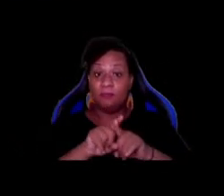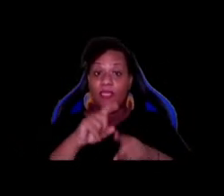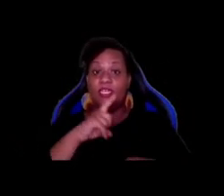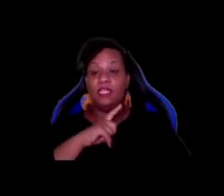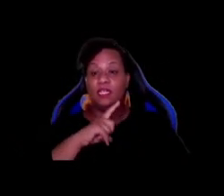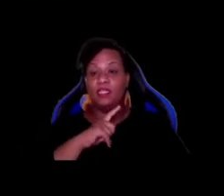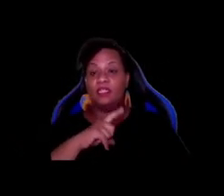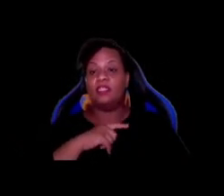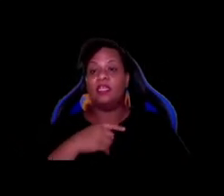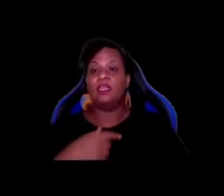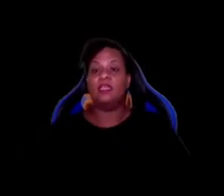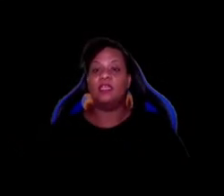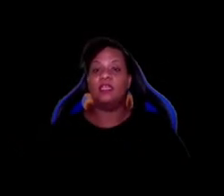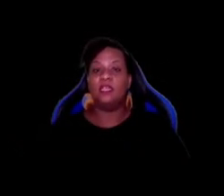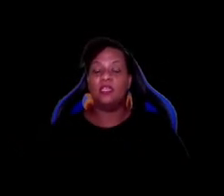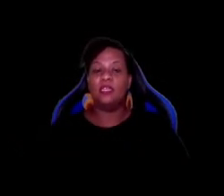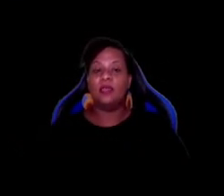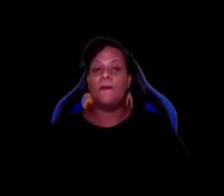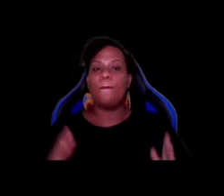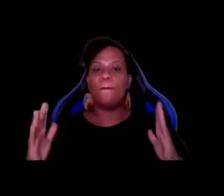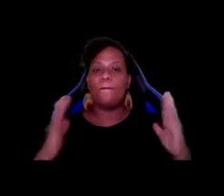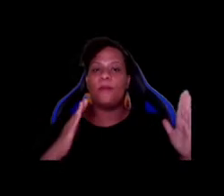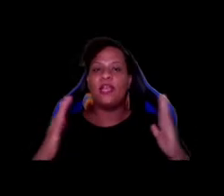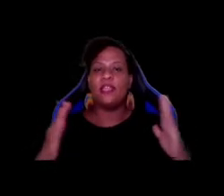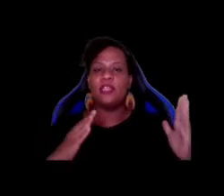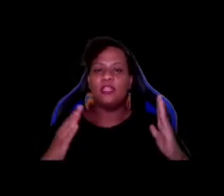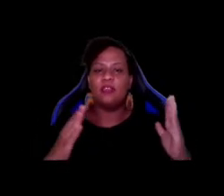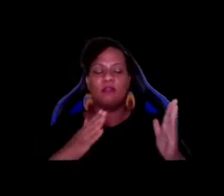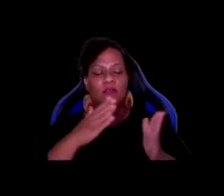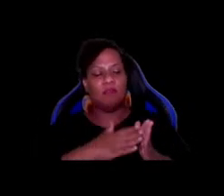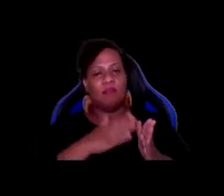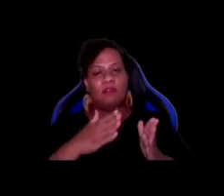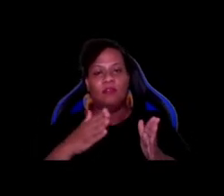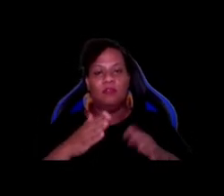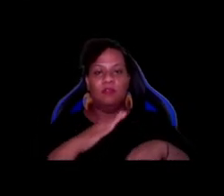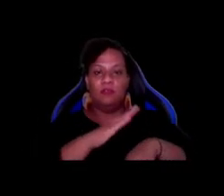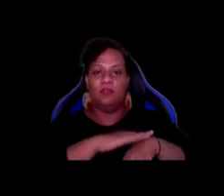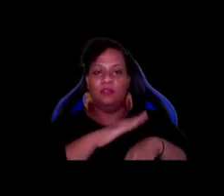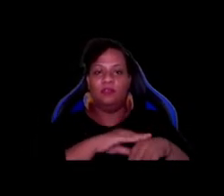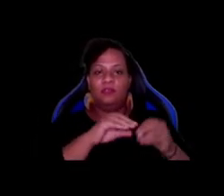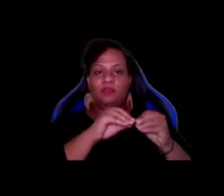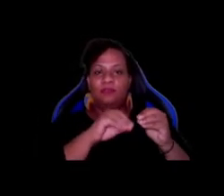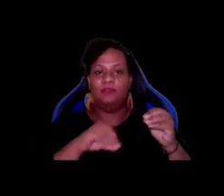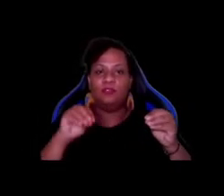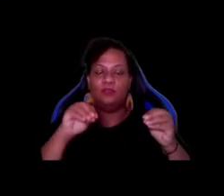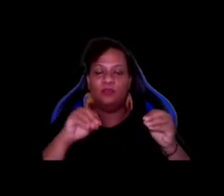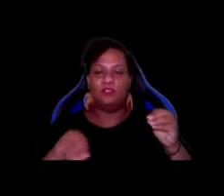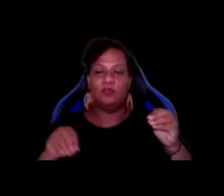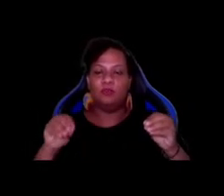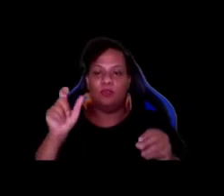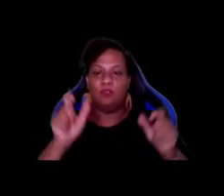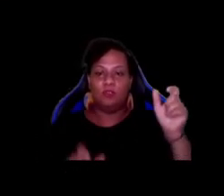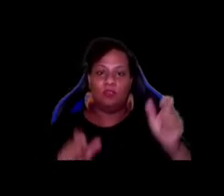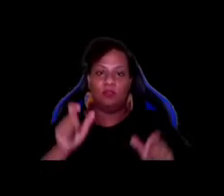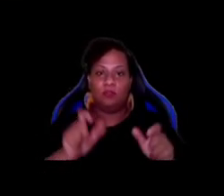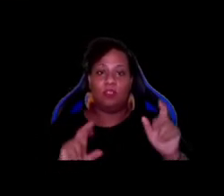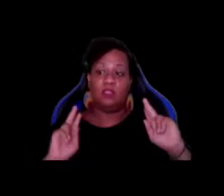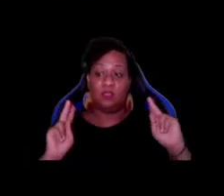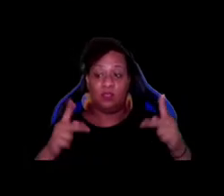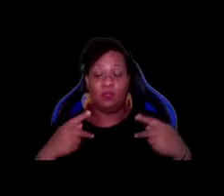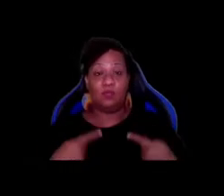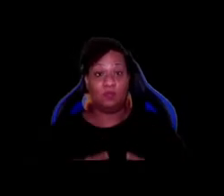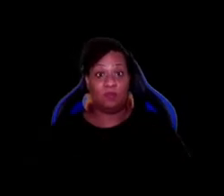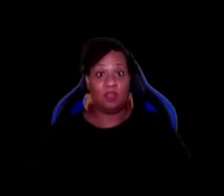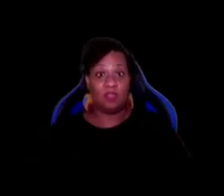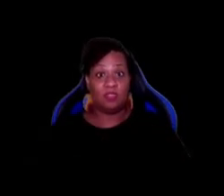nesse período, nesse momento de transição, né, dos seres humanos, olha, veja bem, dos